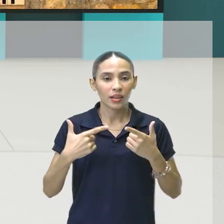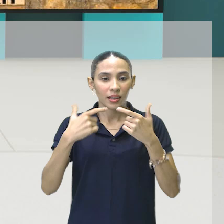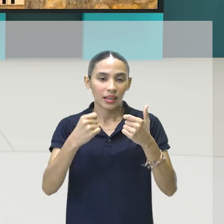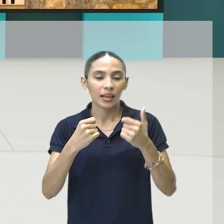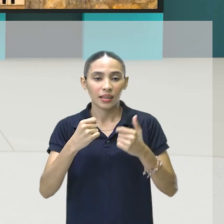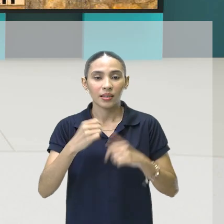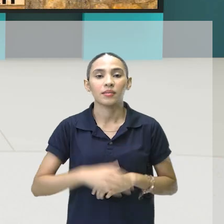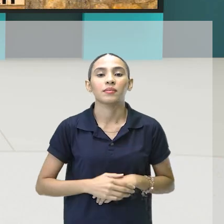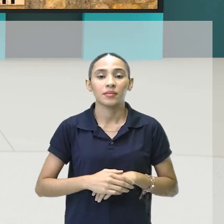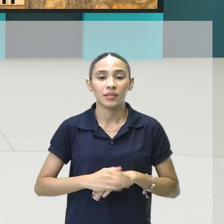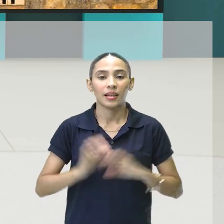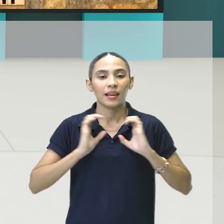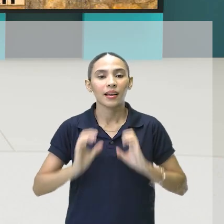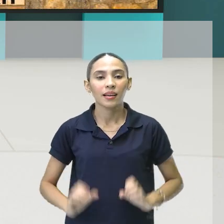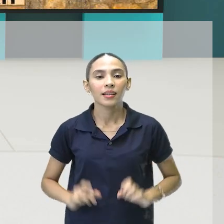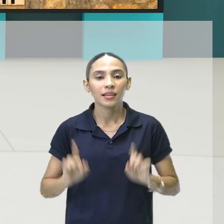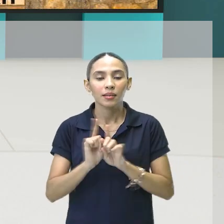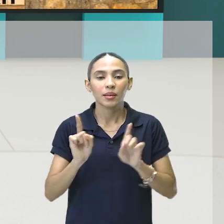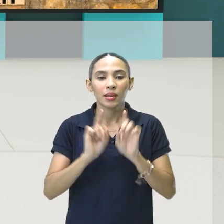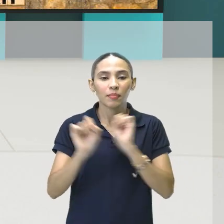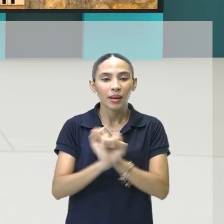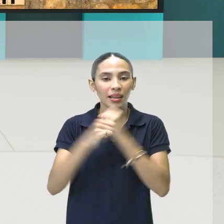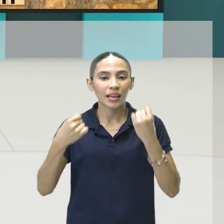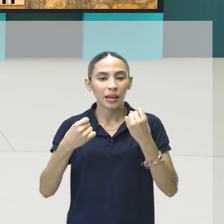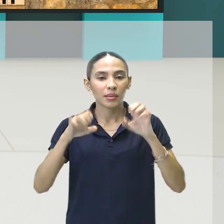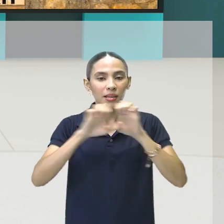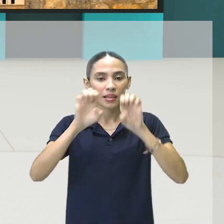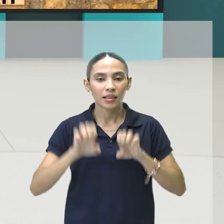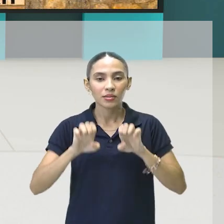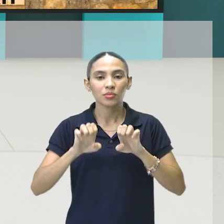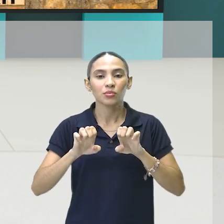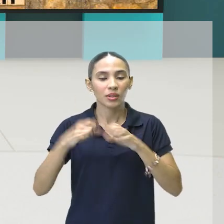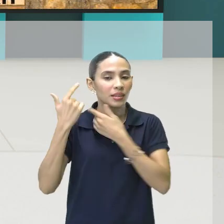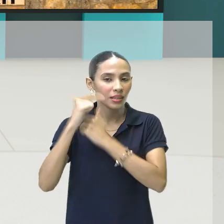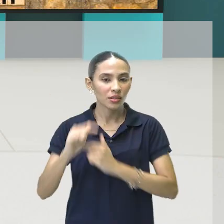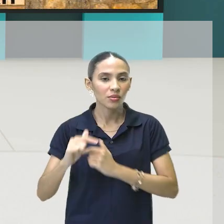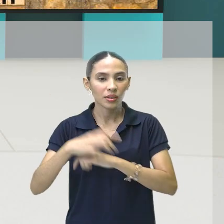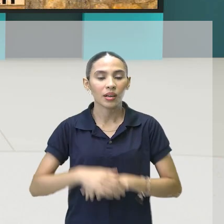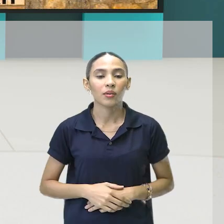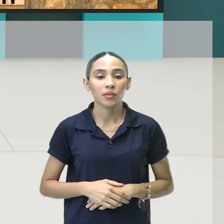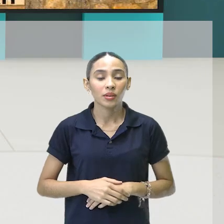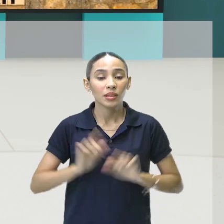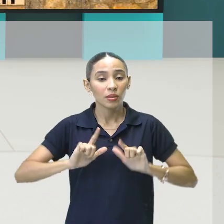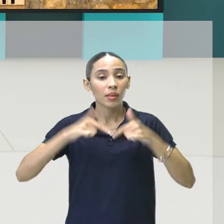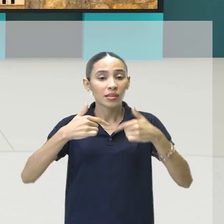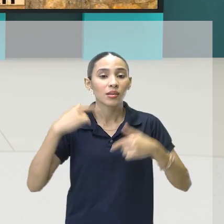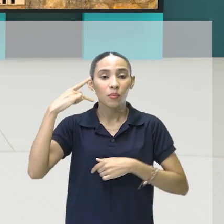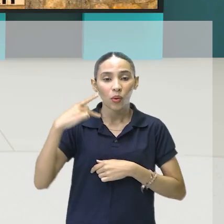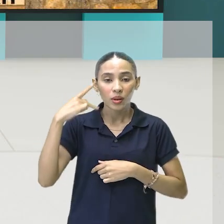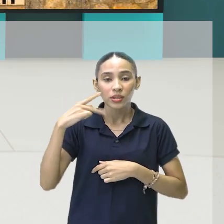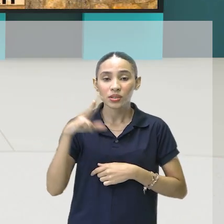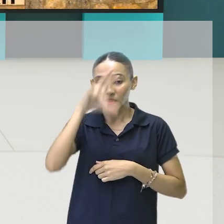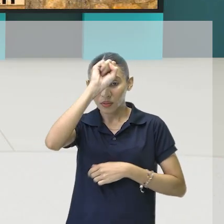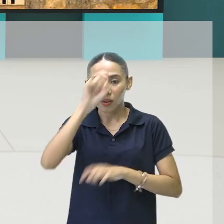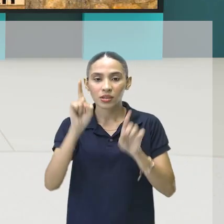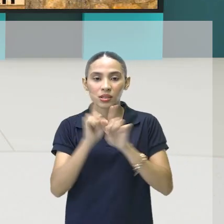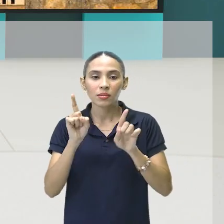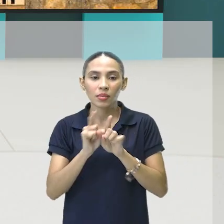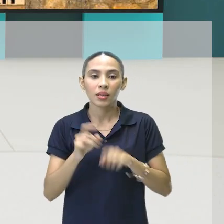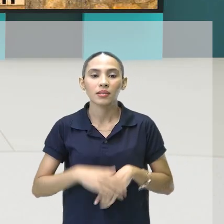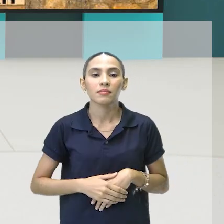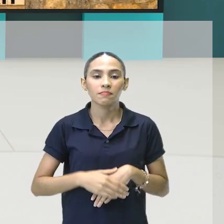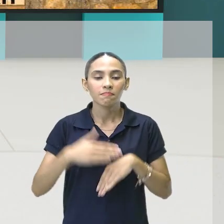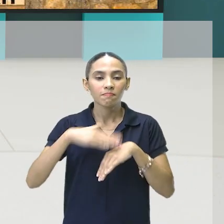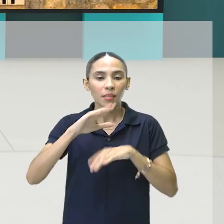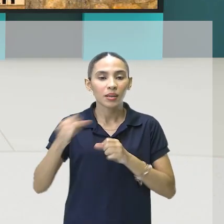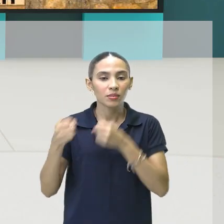de resistência ética, uma ruptura com a estética tradicional e um ato político poderoso,